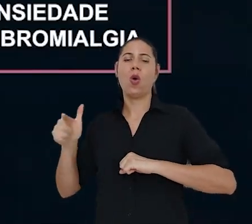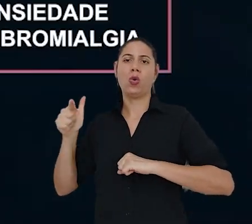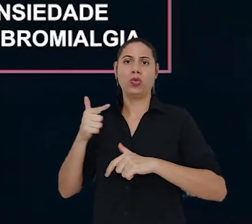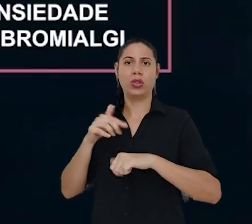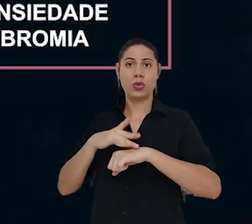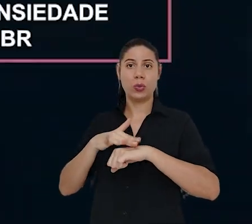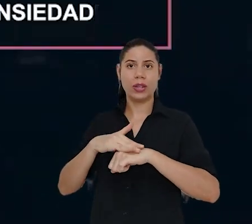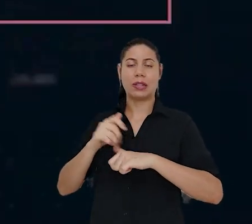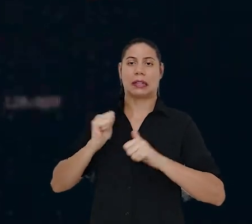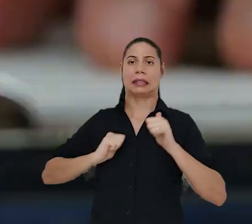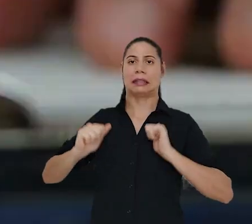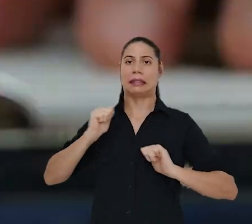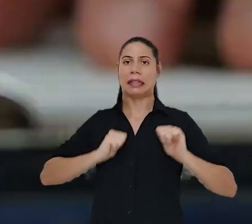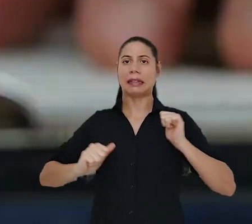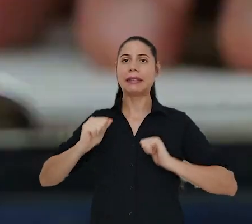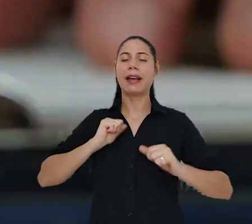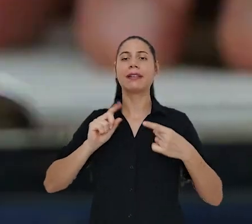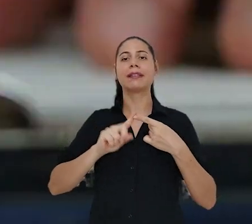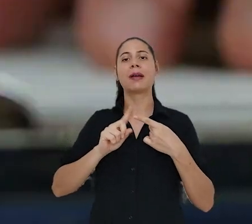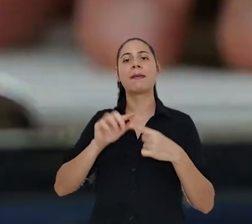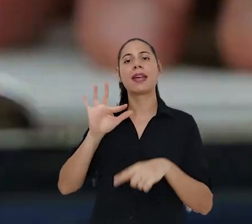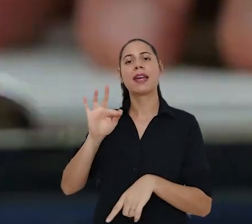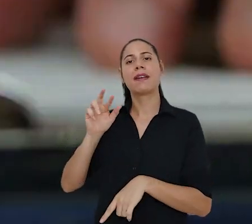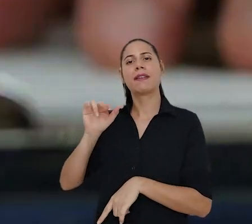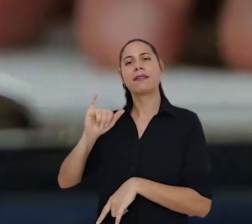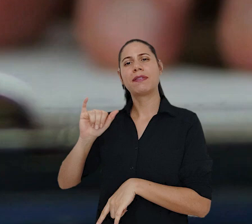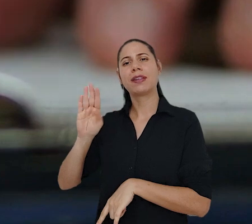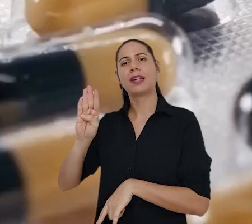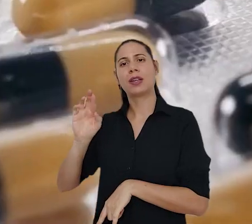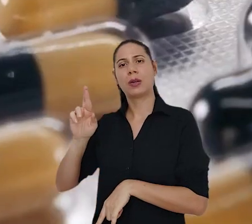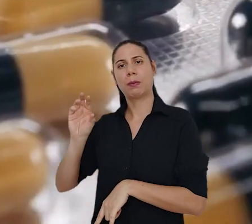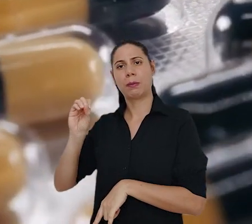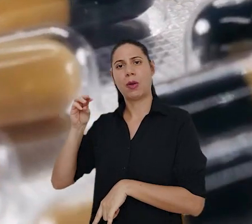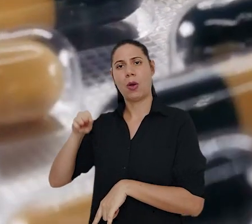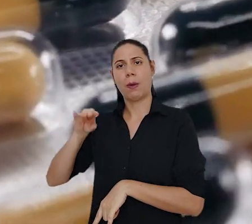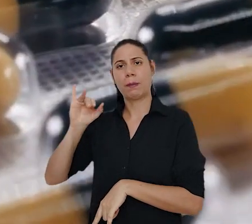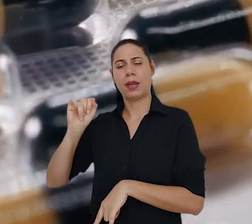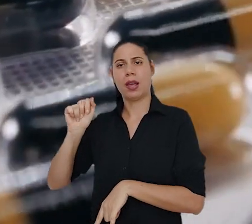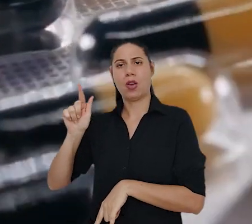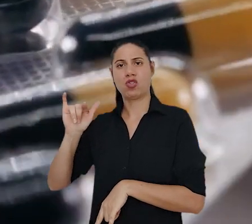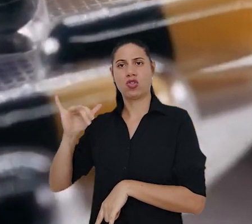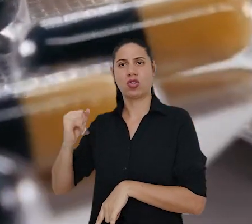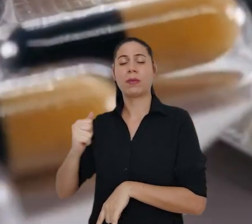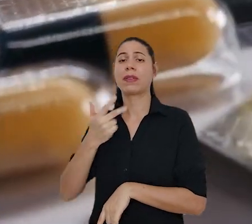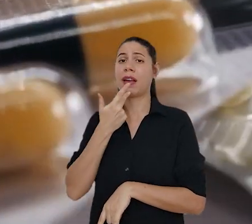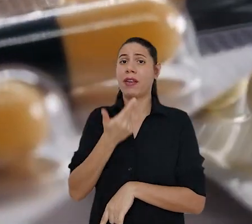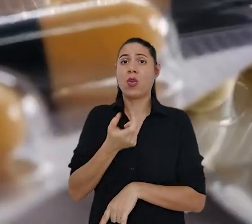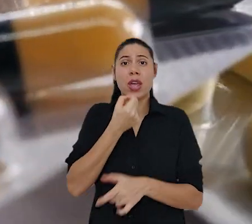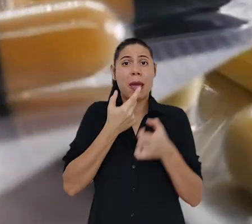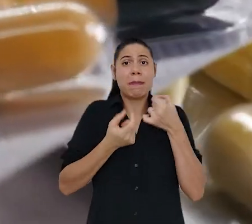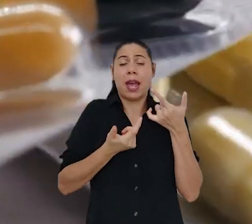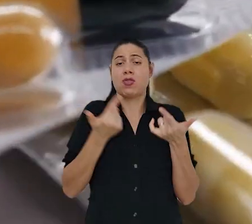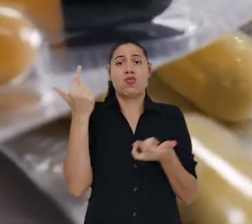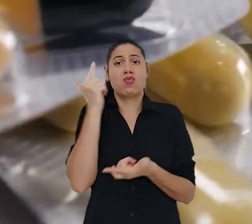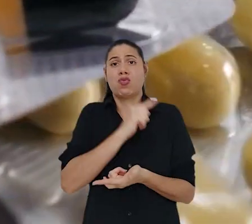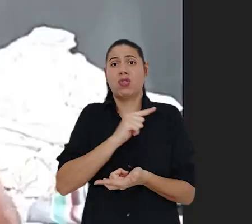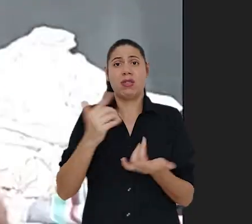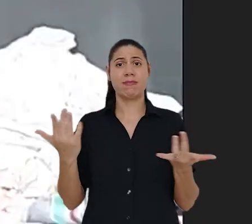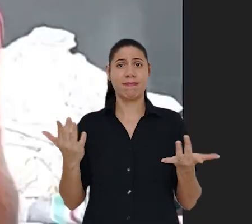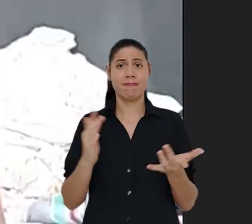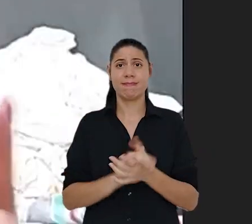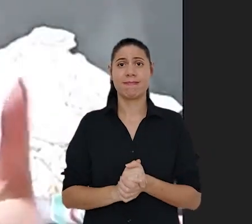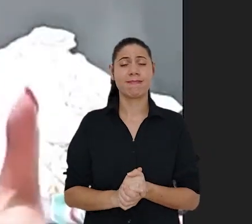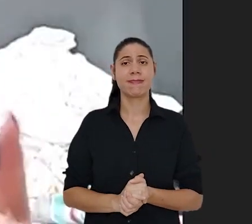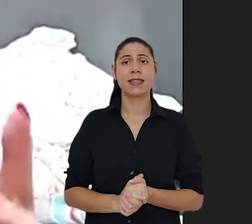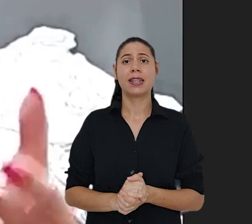ansiedade e fibromialgia. Ela conta que os remédios prescritos já não faziam mais efeito contra as fortes dores que sentia.